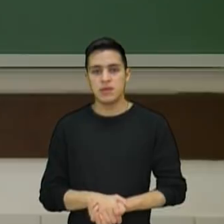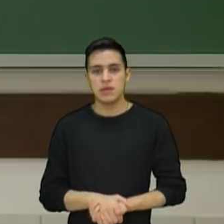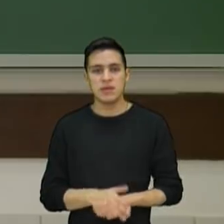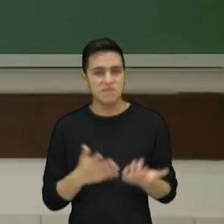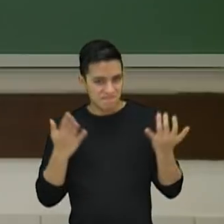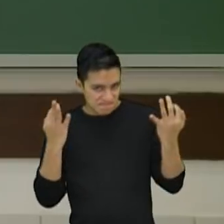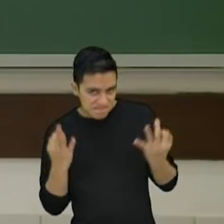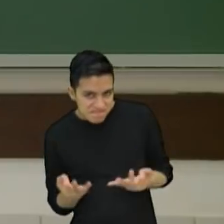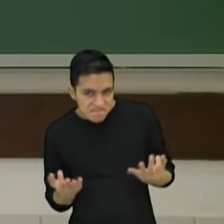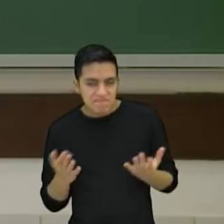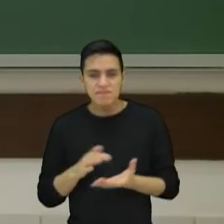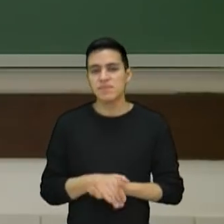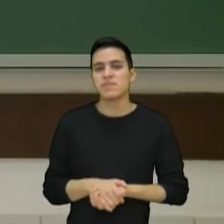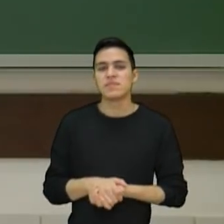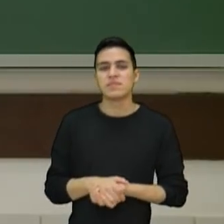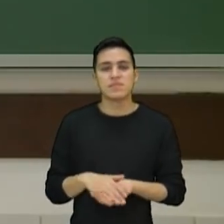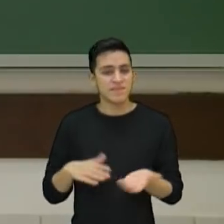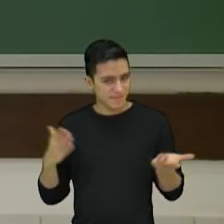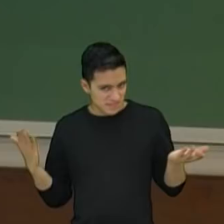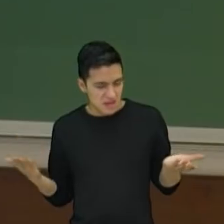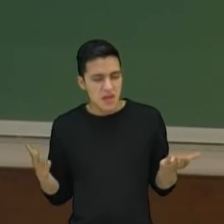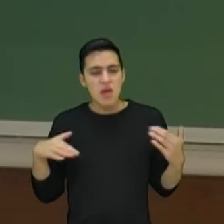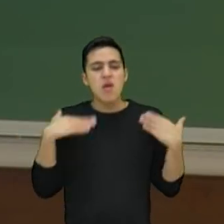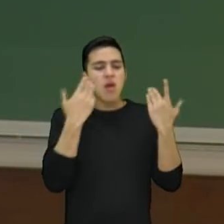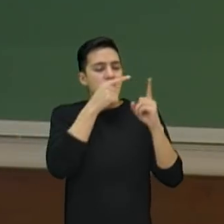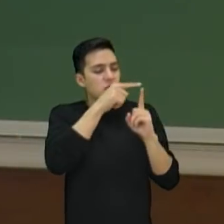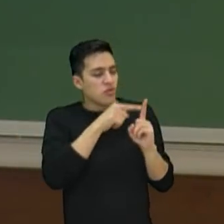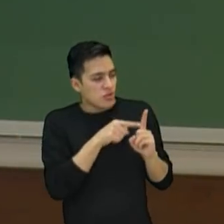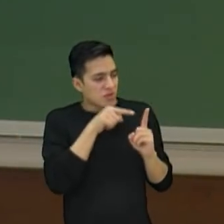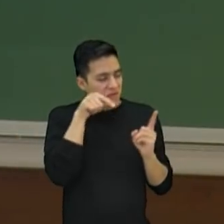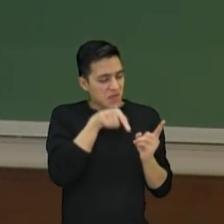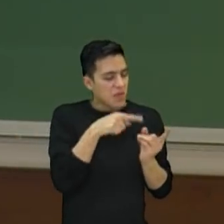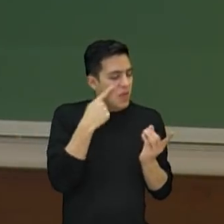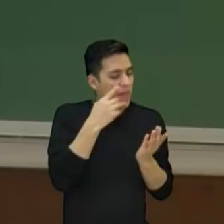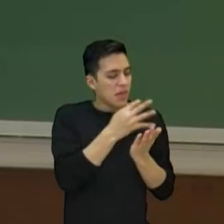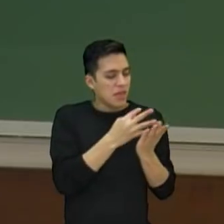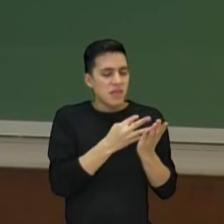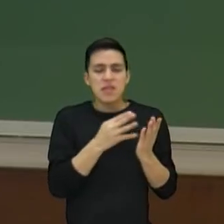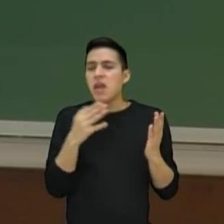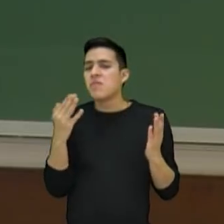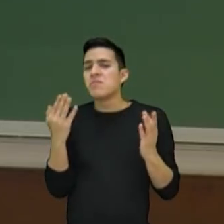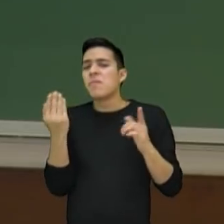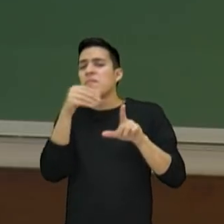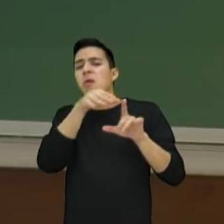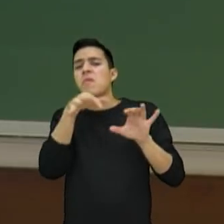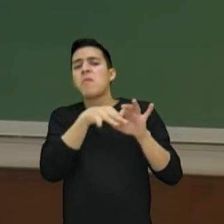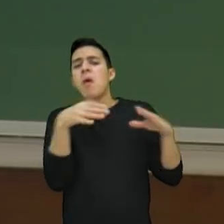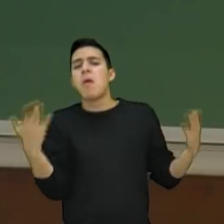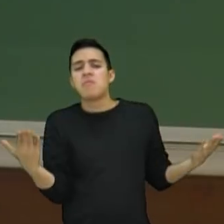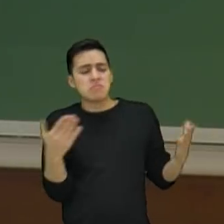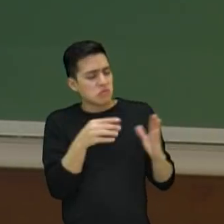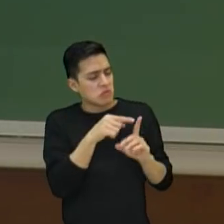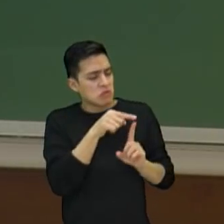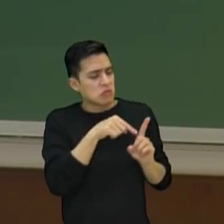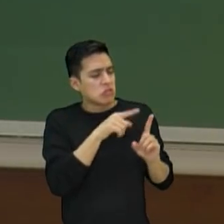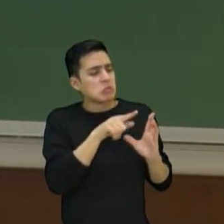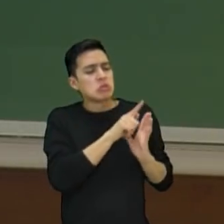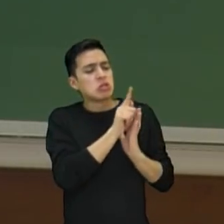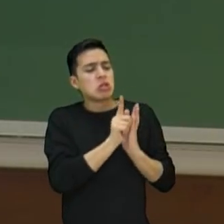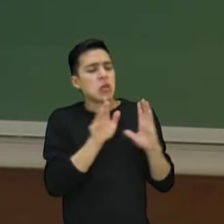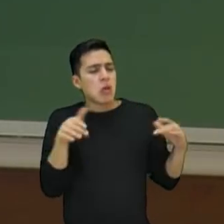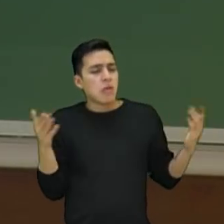Certo, meus amigos? Então, em qual tipo de texto o blog se encaixa? Antes, vamos